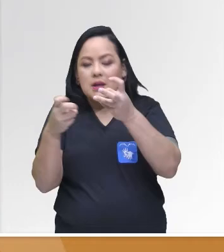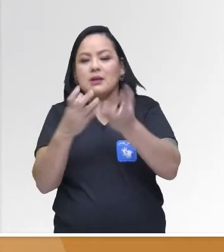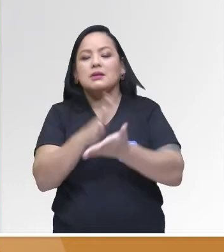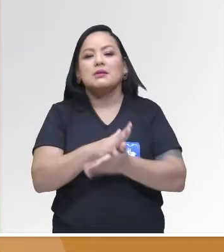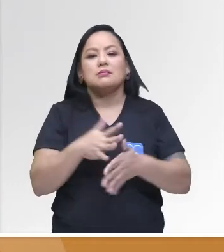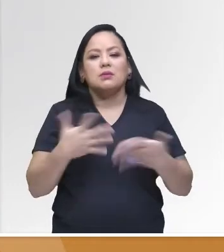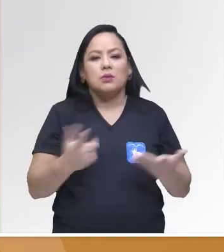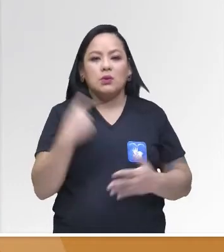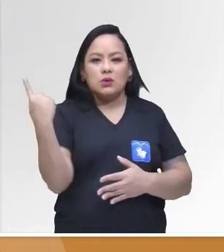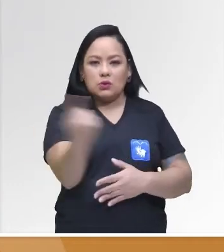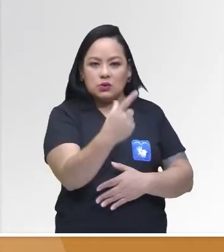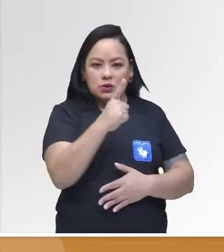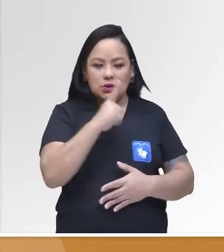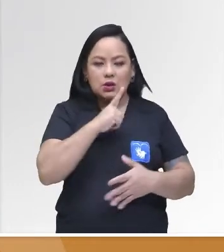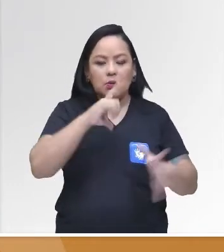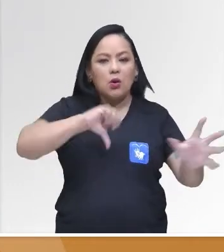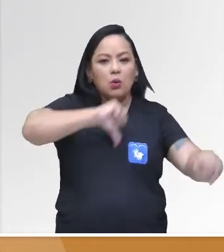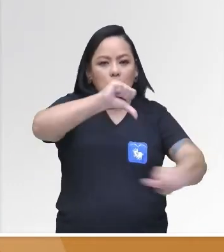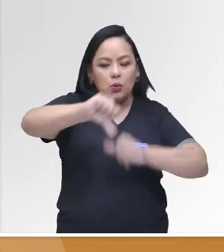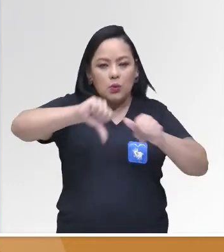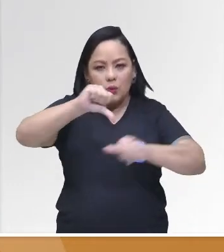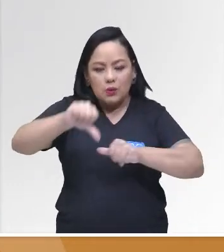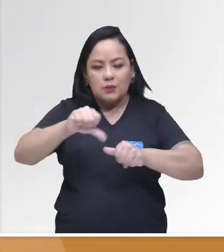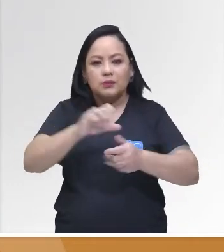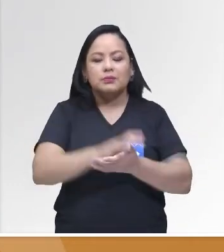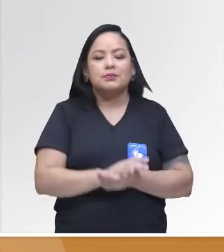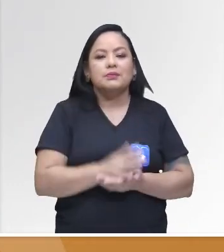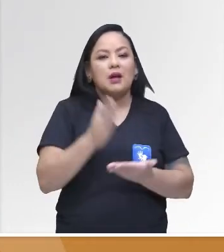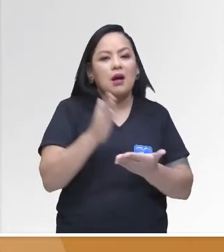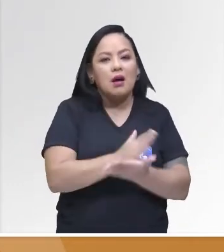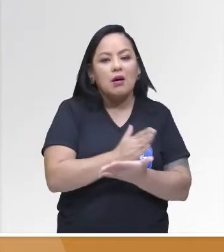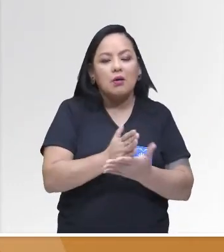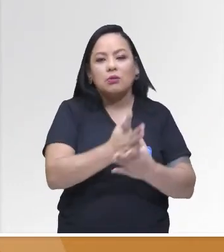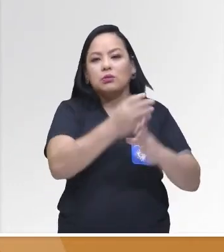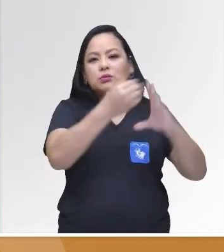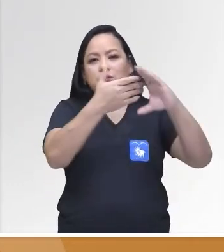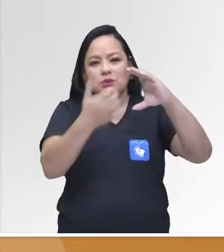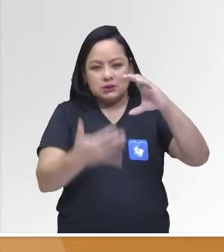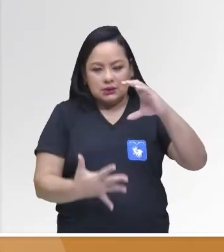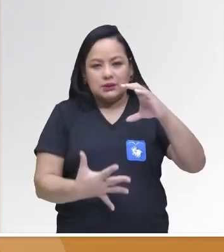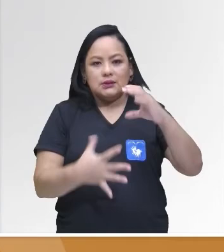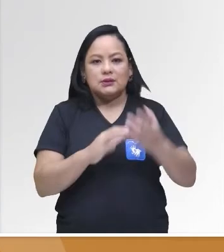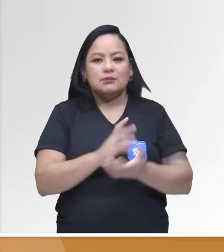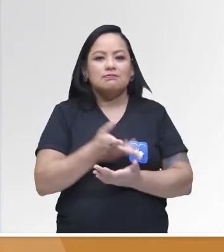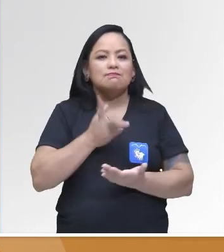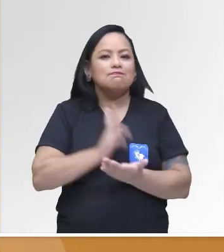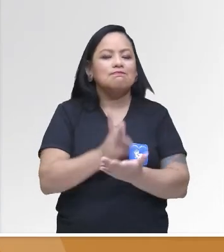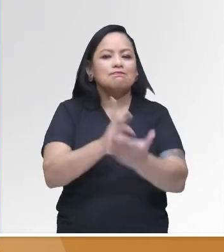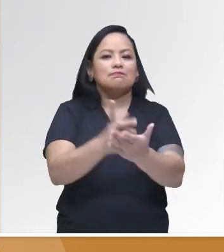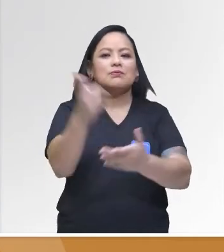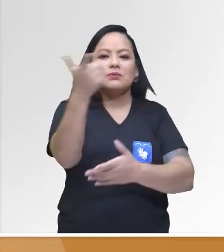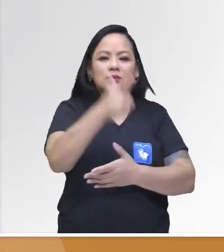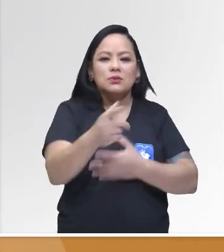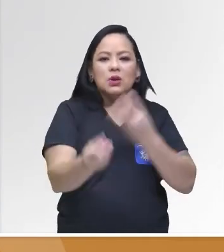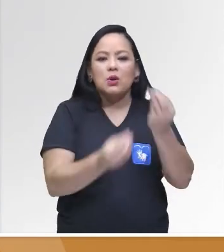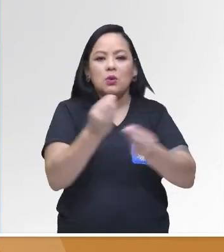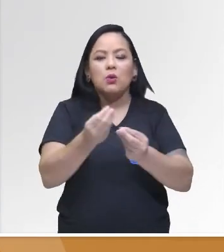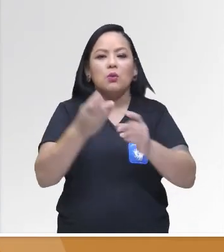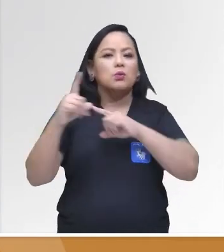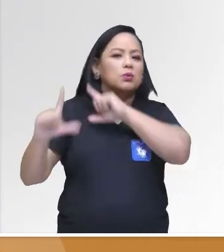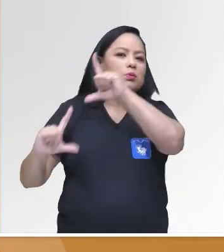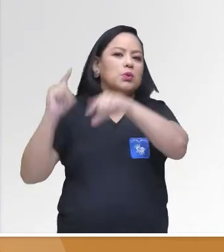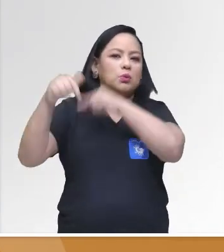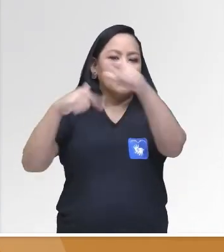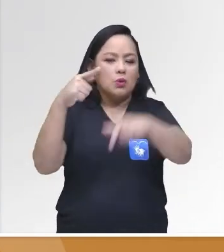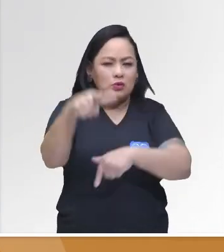embora tenhamos transformações, alguns aspectos se mantêm em forma de tradição.